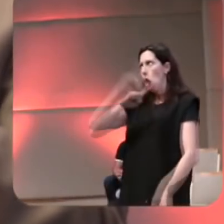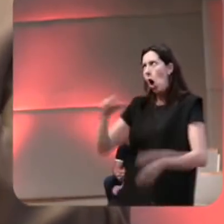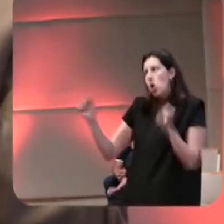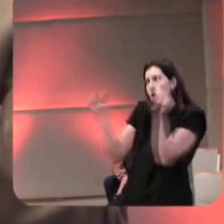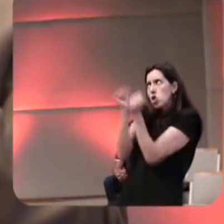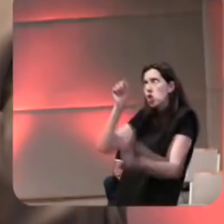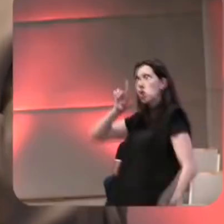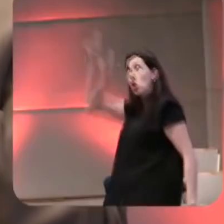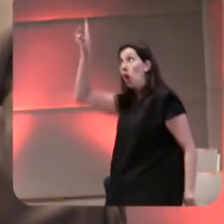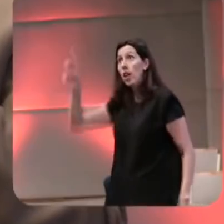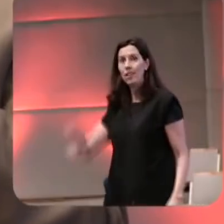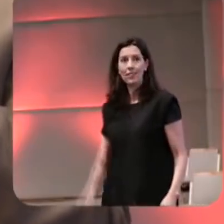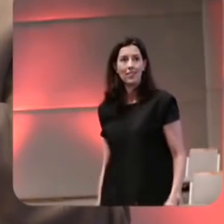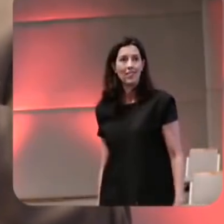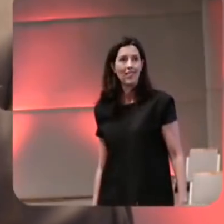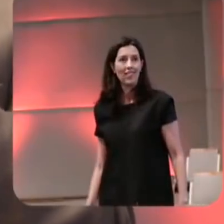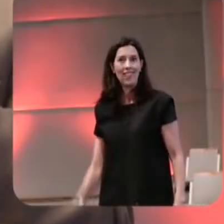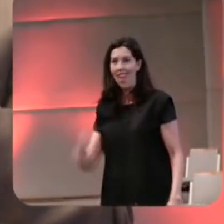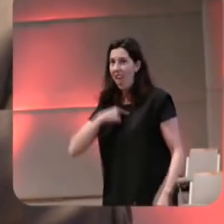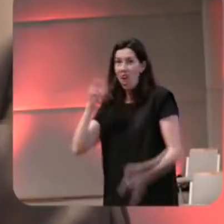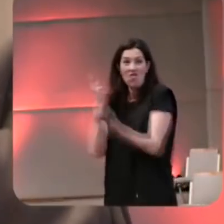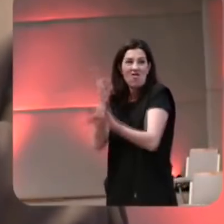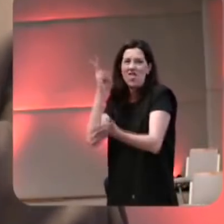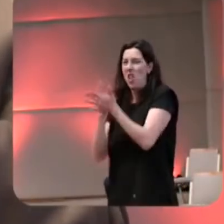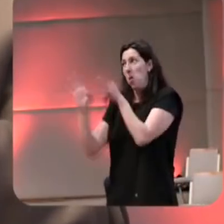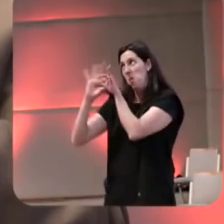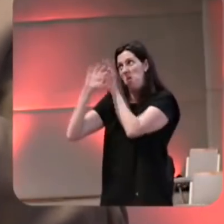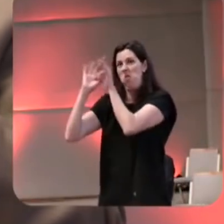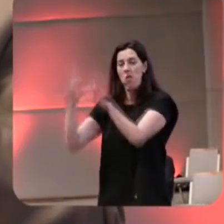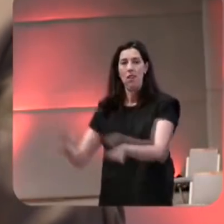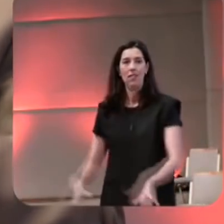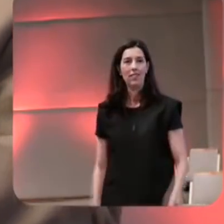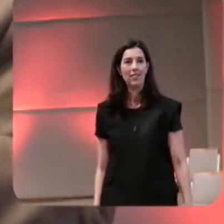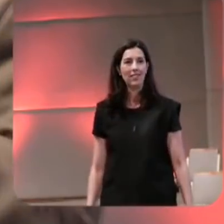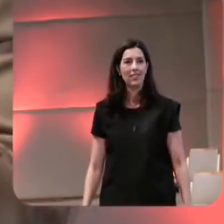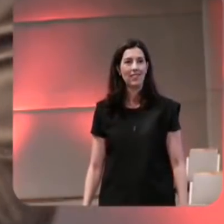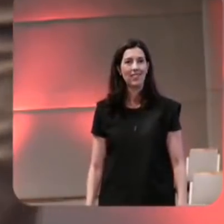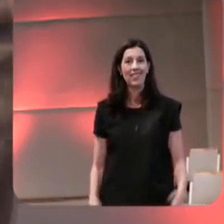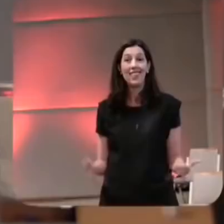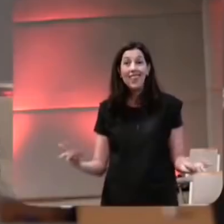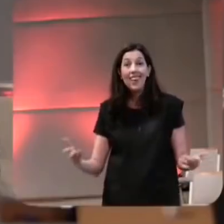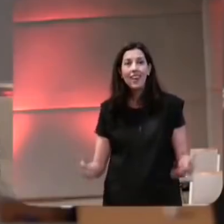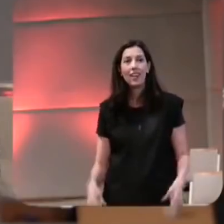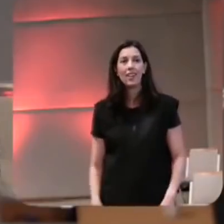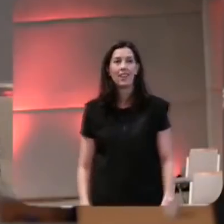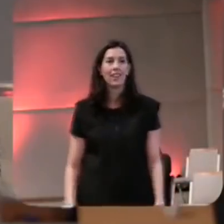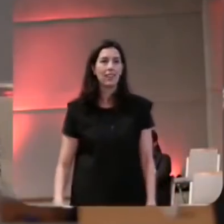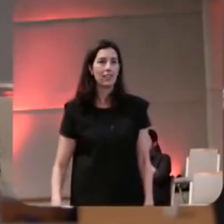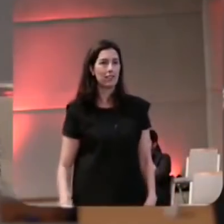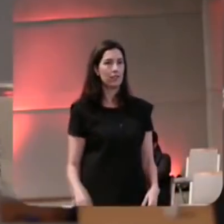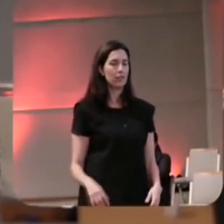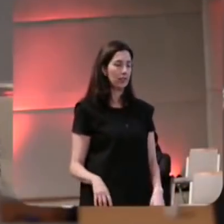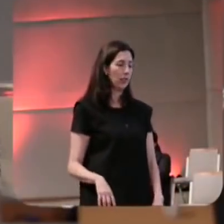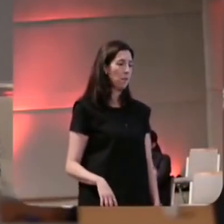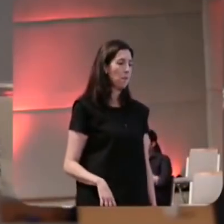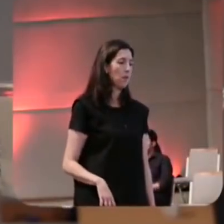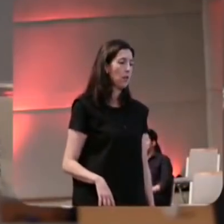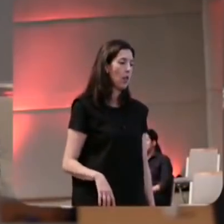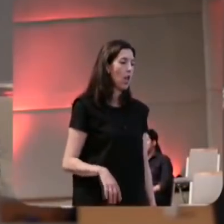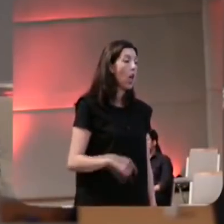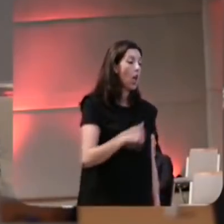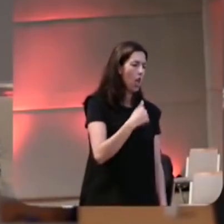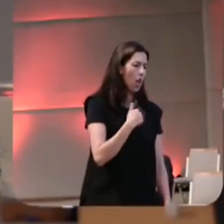as carruagens de fogo vindo buscar Elias. Então, quando Eliseu dizia: não, pode ficar aqui, eu só vou ali, ele dizia: